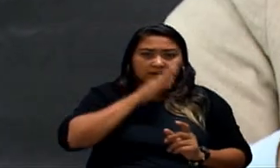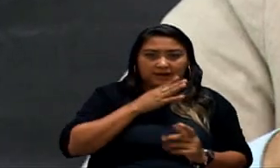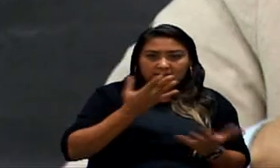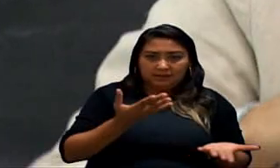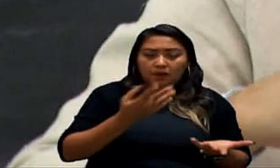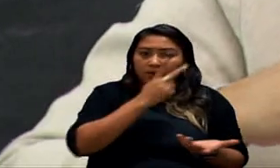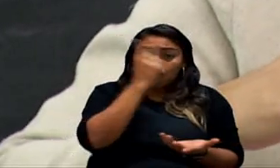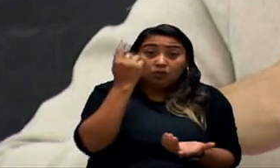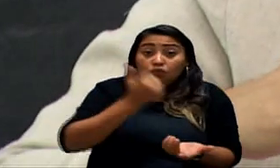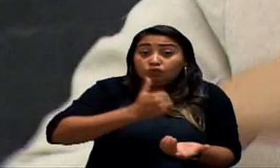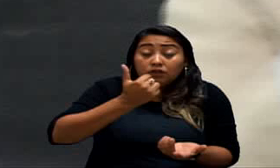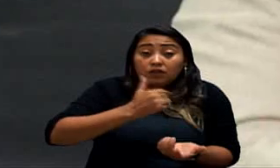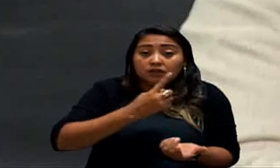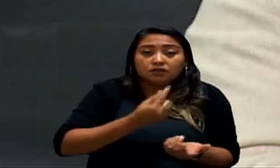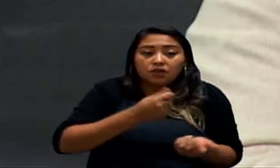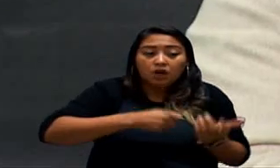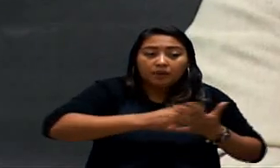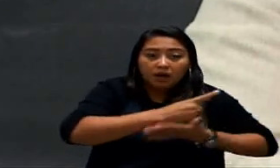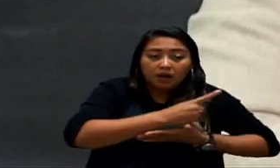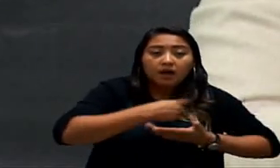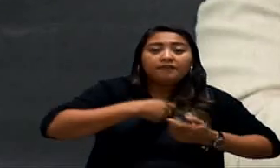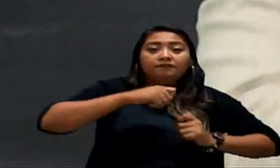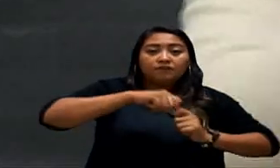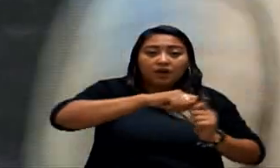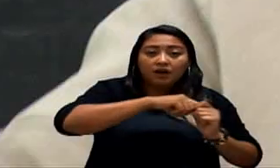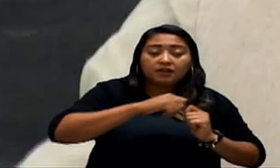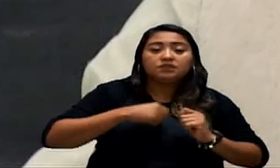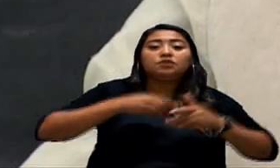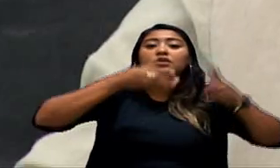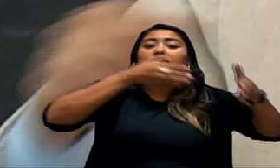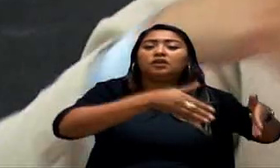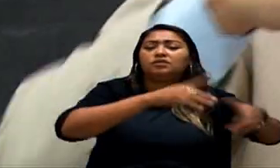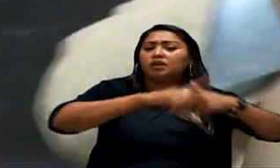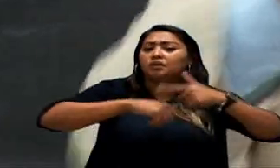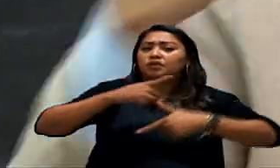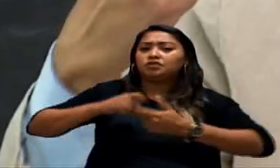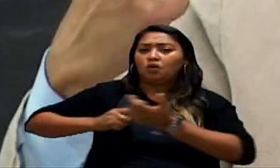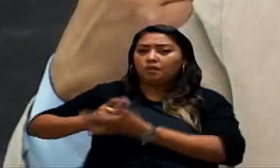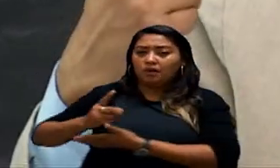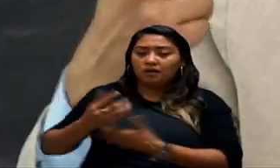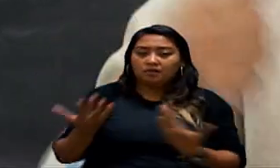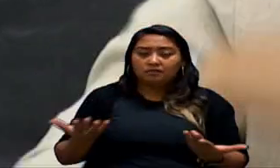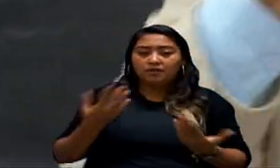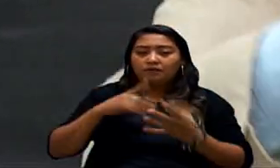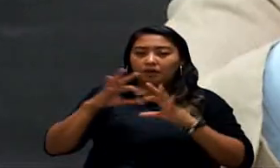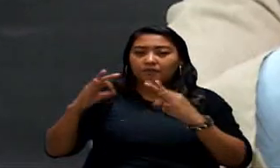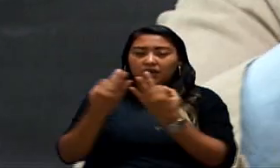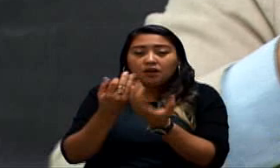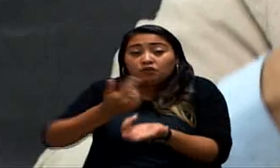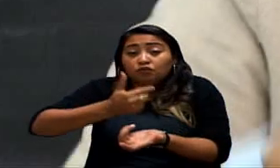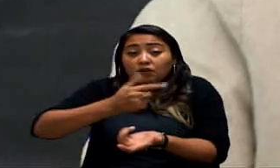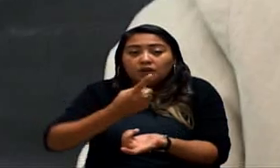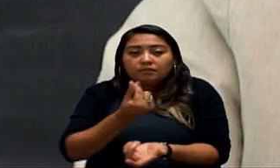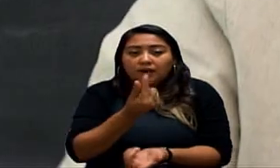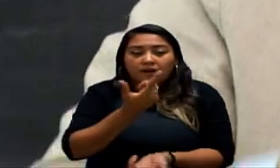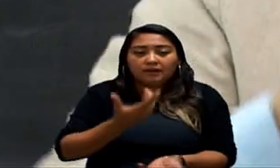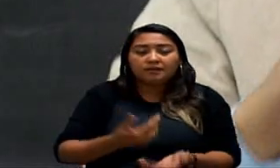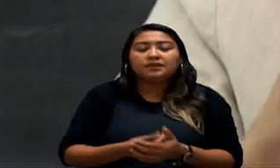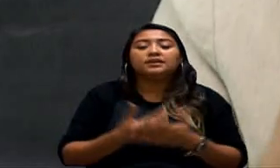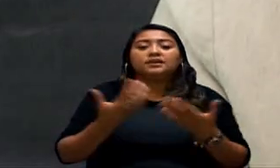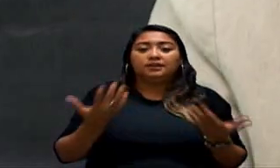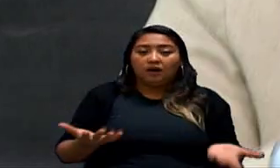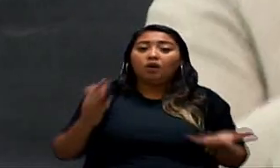tem condição, ela faz o enterro social, depois vão cobrar eles, a pessoa, a família, né, o familiar, que também não tem condição. Então,